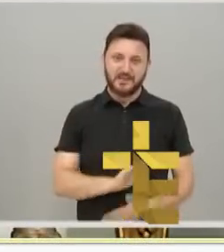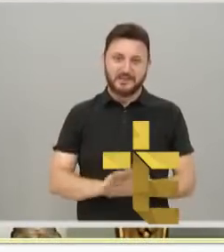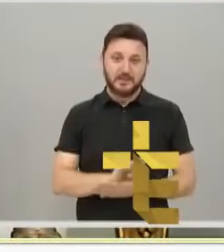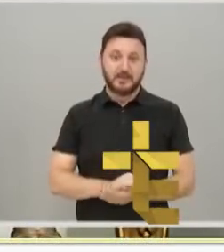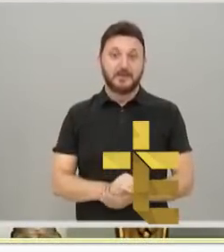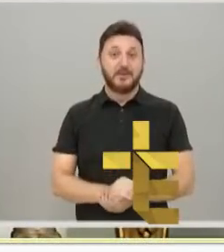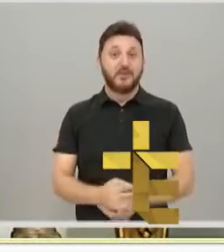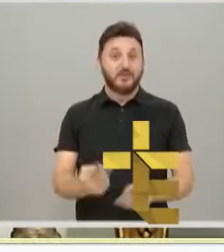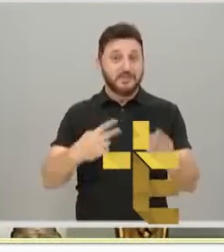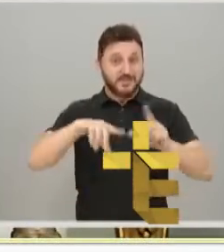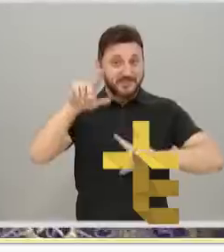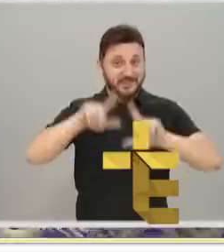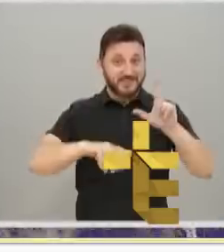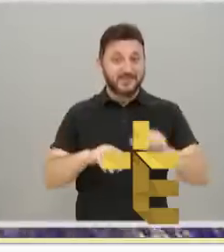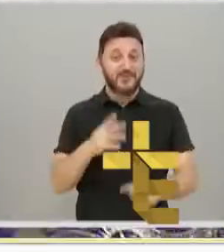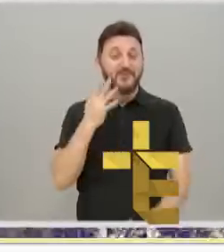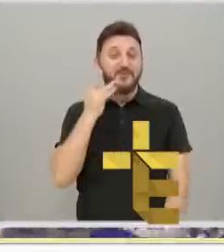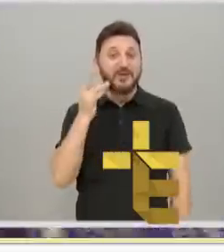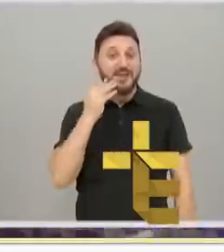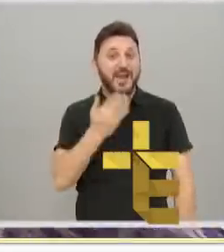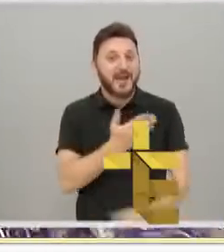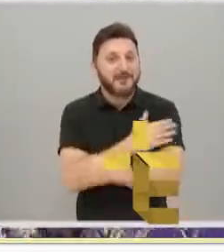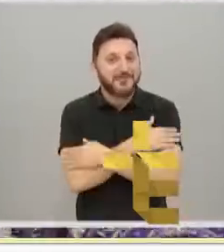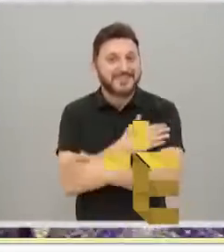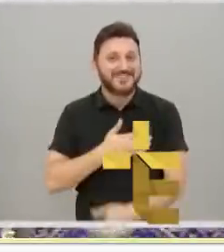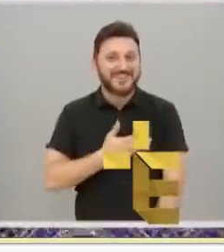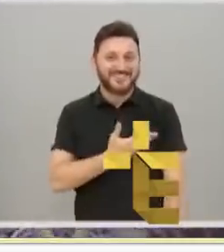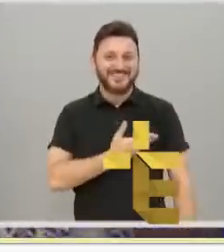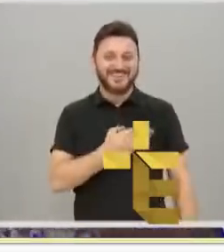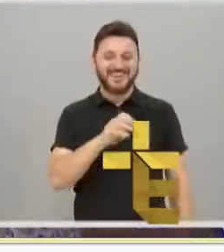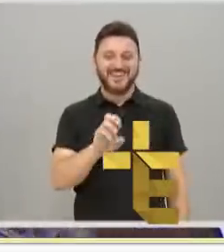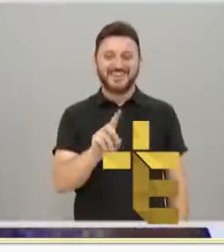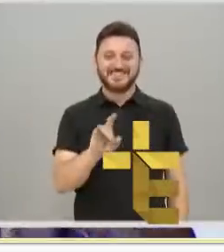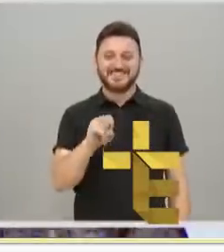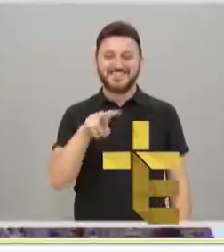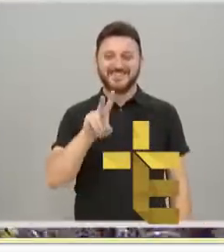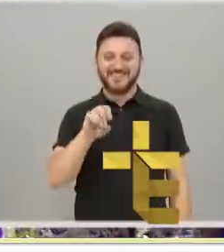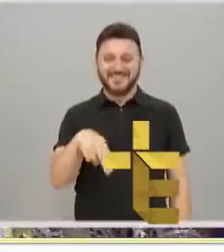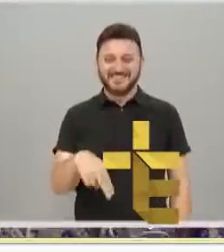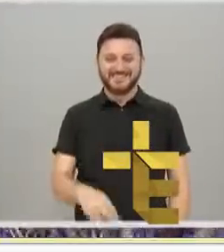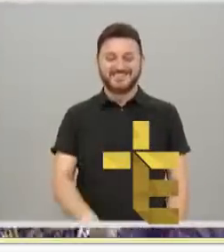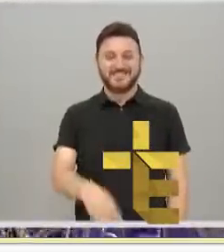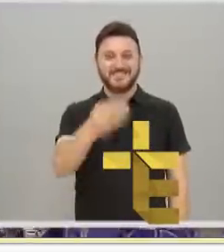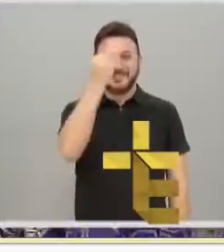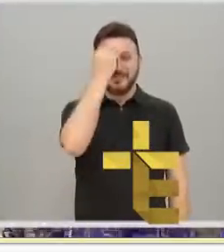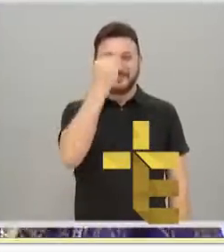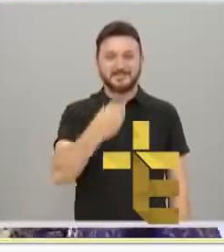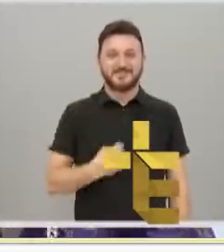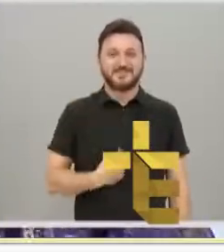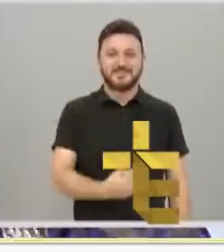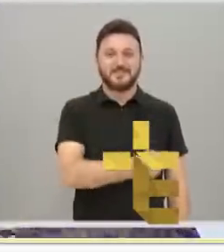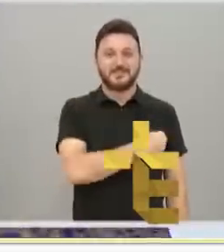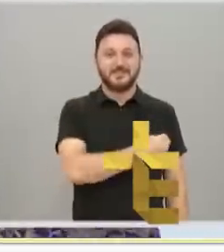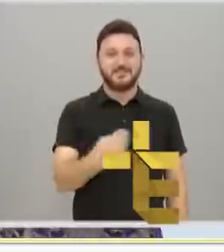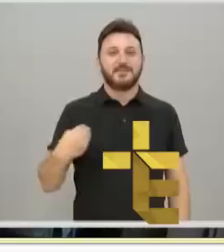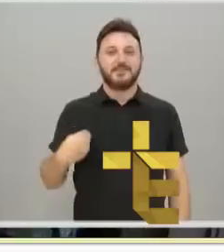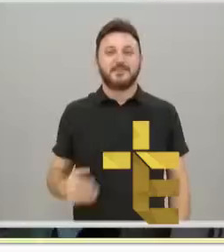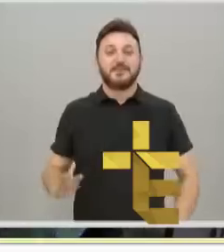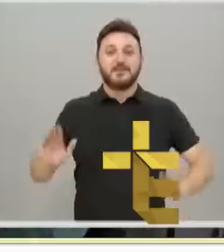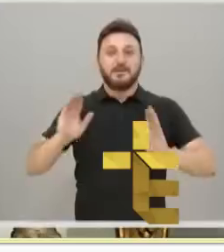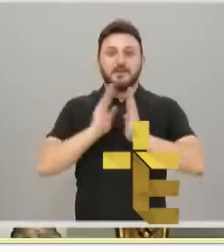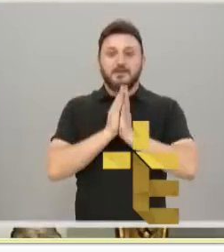está acompanhando em Fortaleza, canal 23, queridos filhos e filhas, em nome do Pai, do Filho, do Espírito